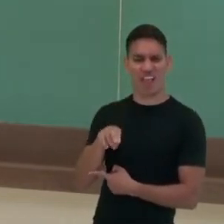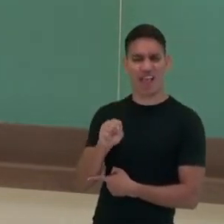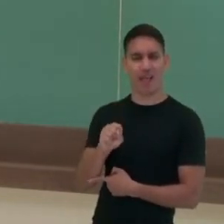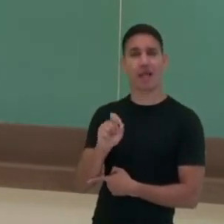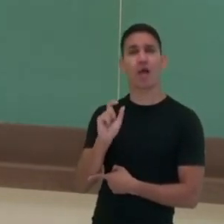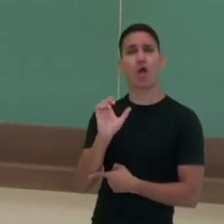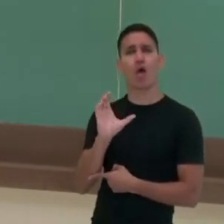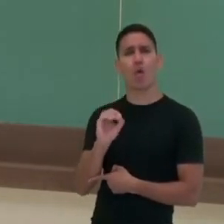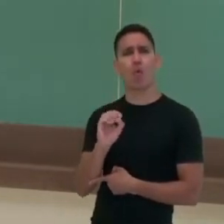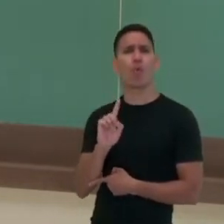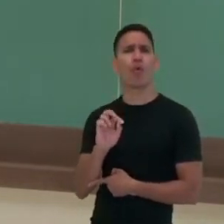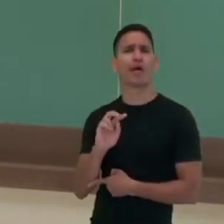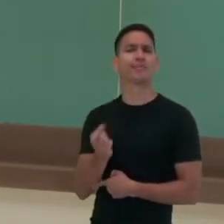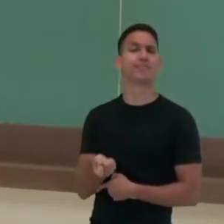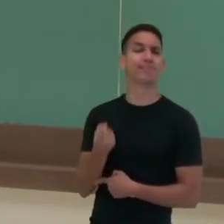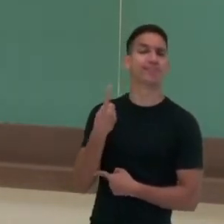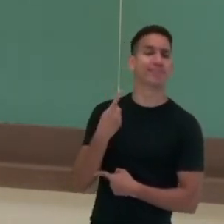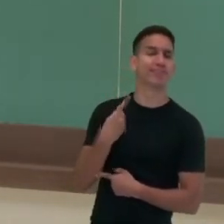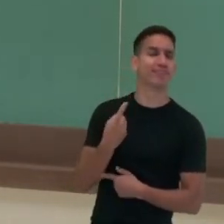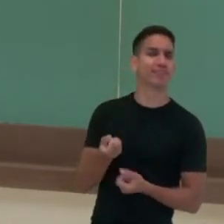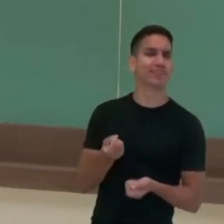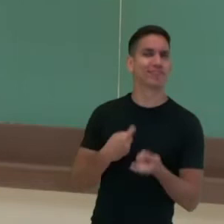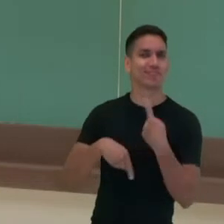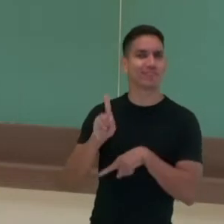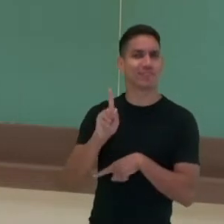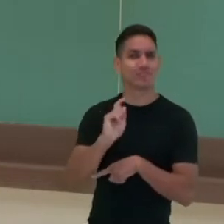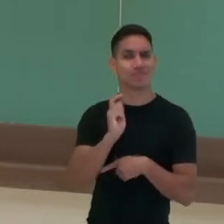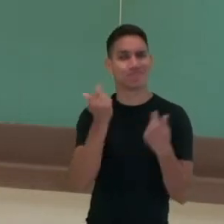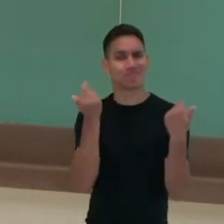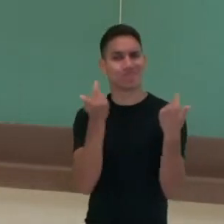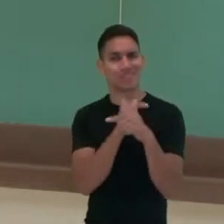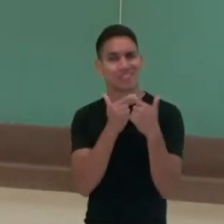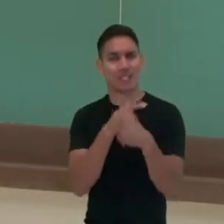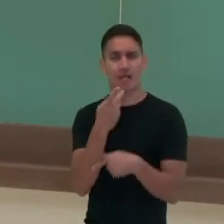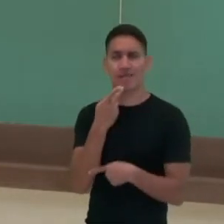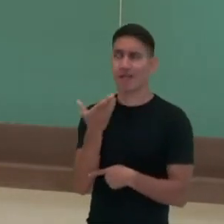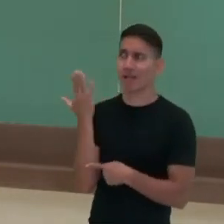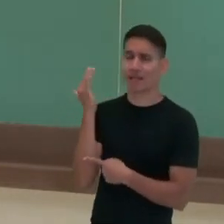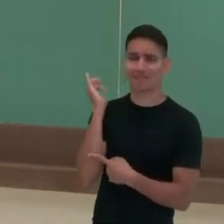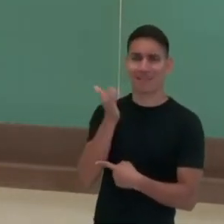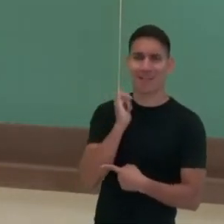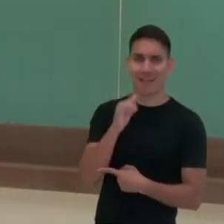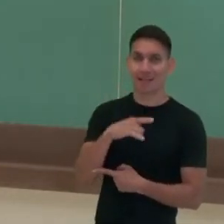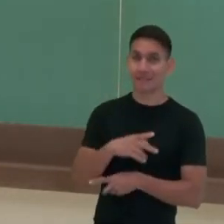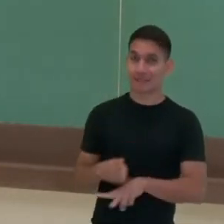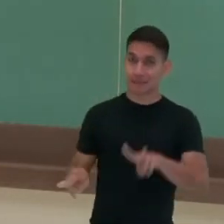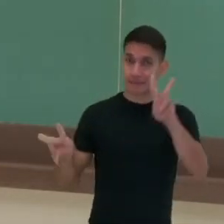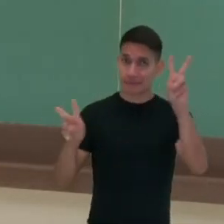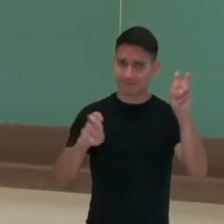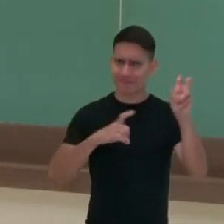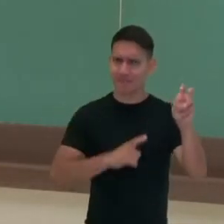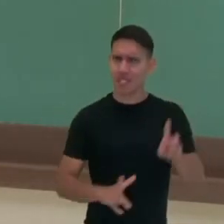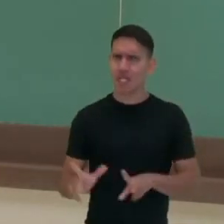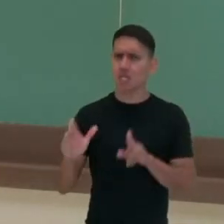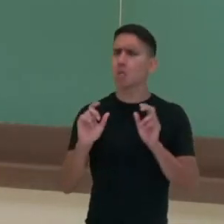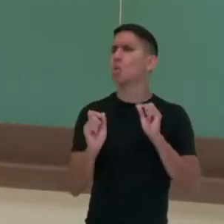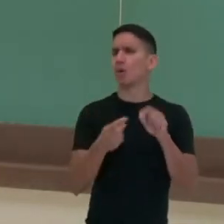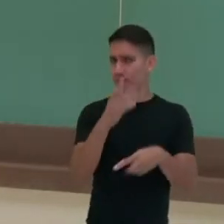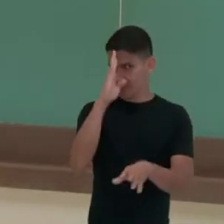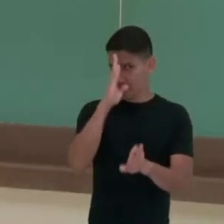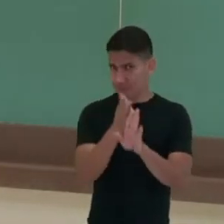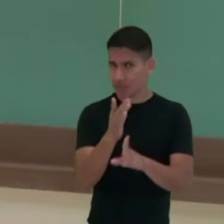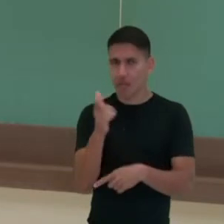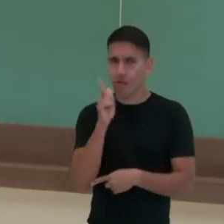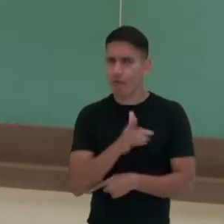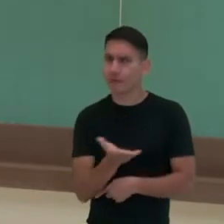engraçado, inusitado, que foi narrado então aqui dentro deste trecho? Conseguiu?